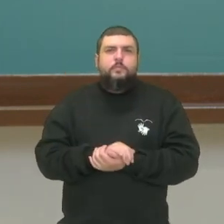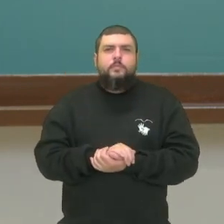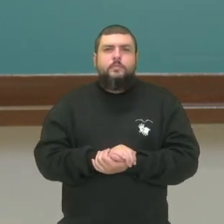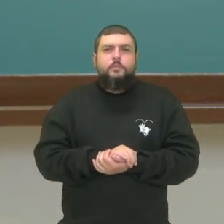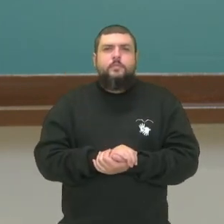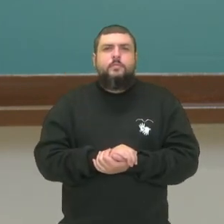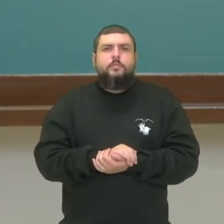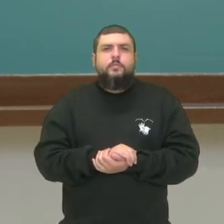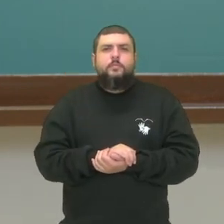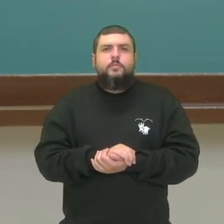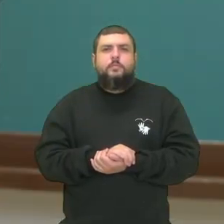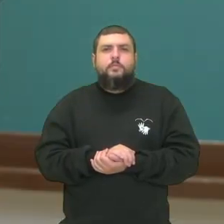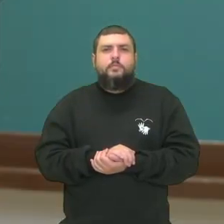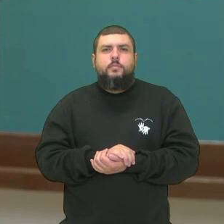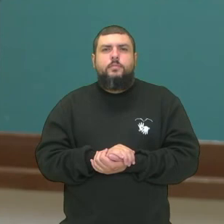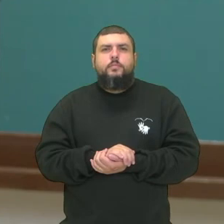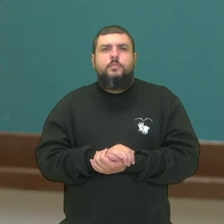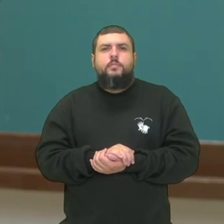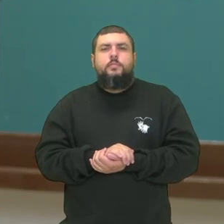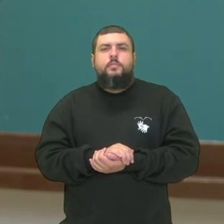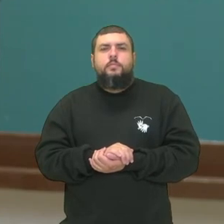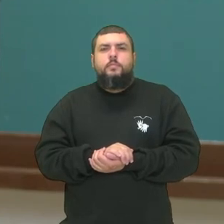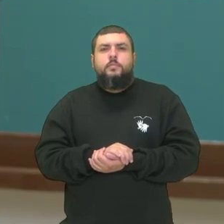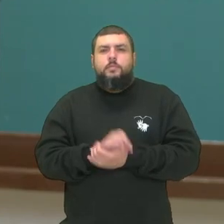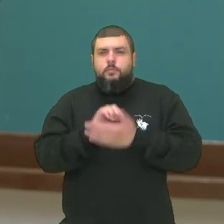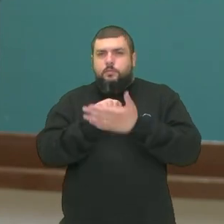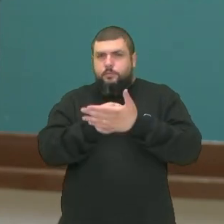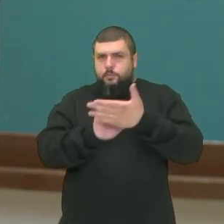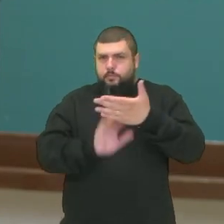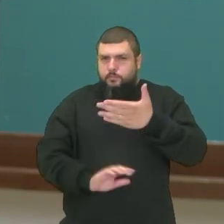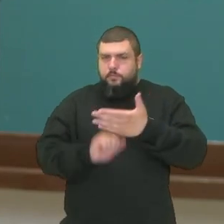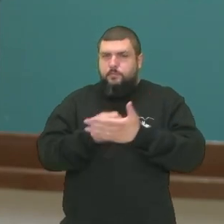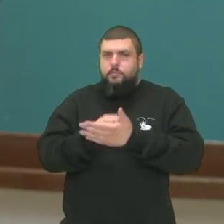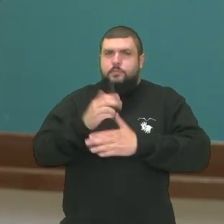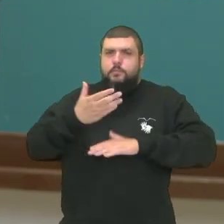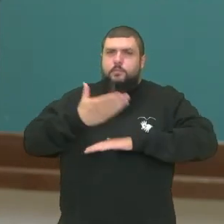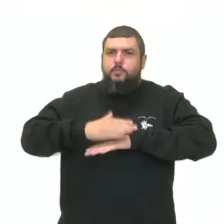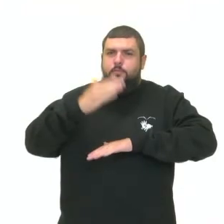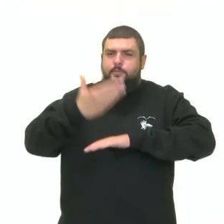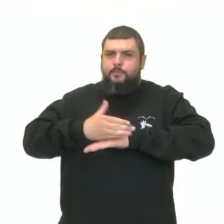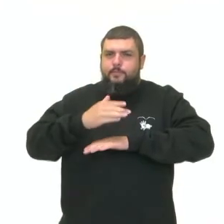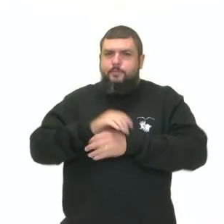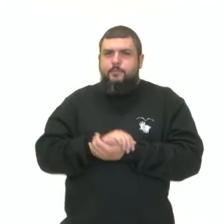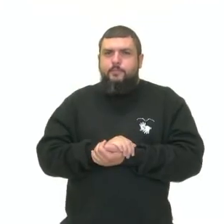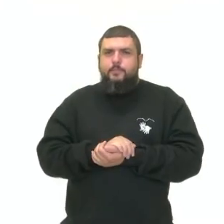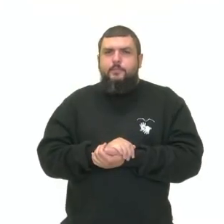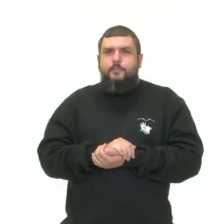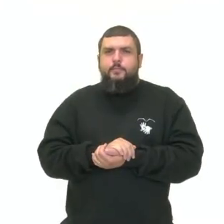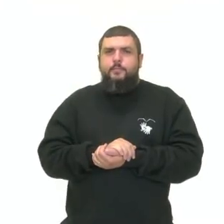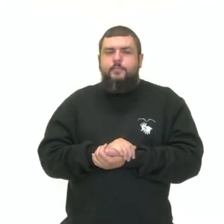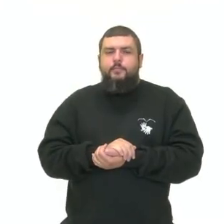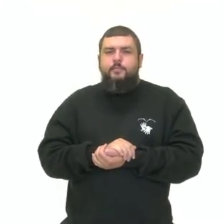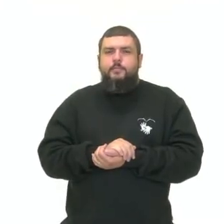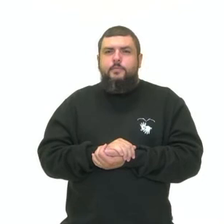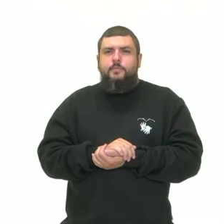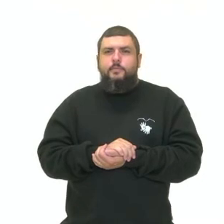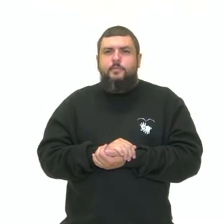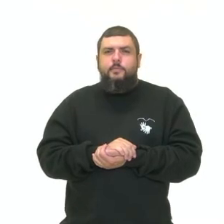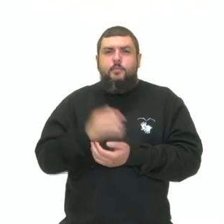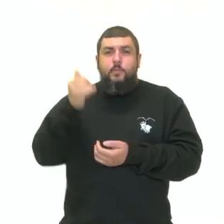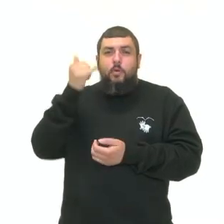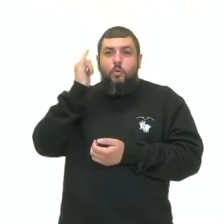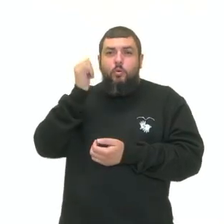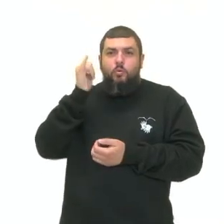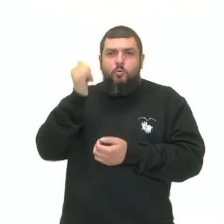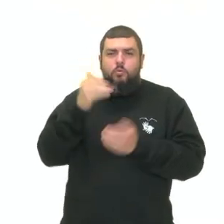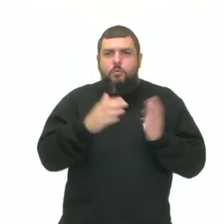A atividade agora é a atividade mão na massa. Então, releia os trechos finais do conto